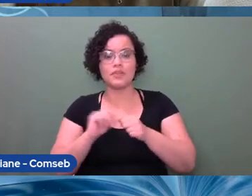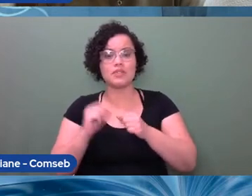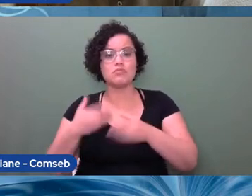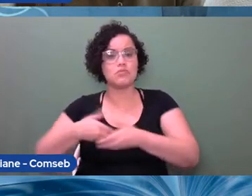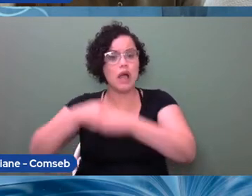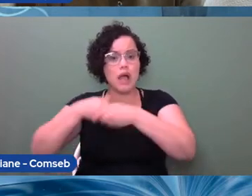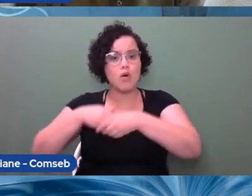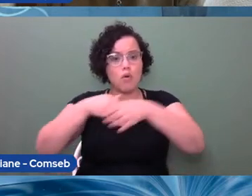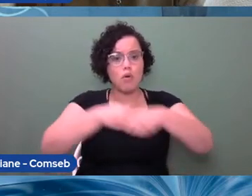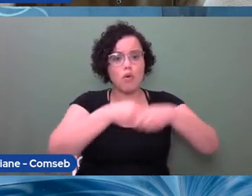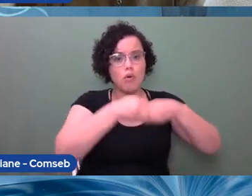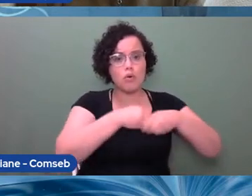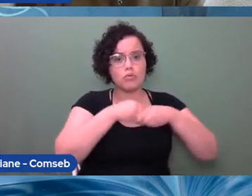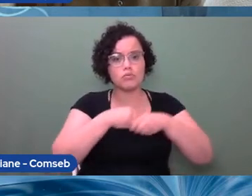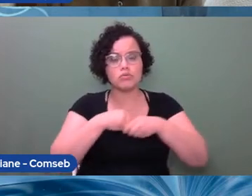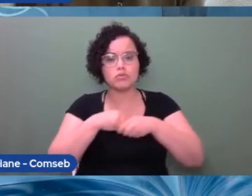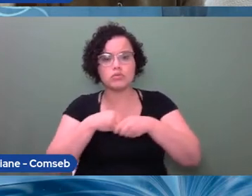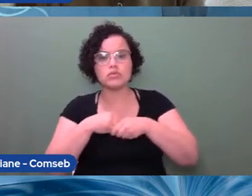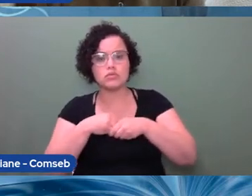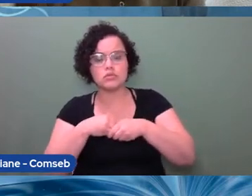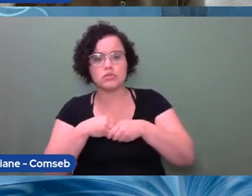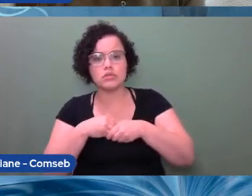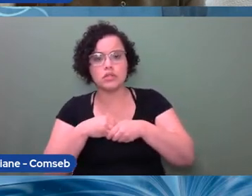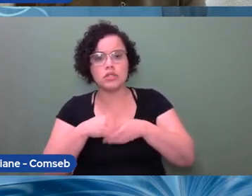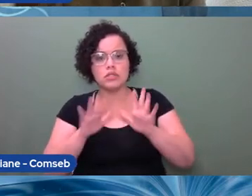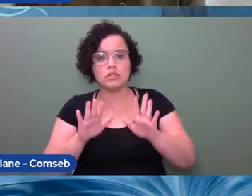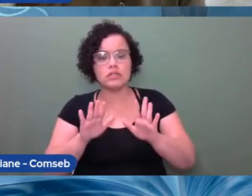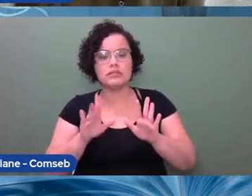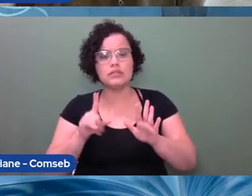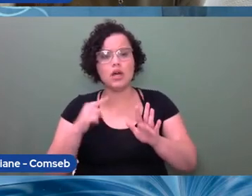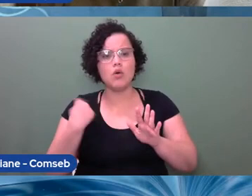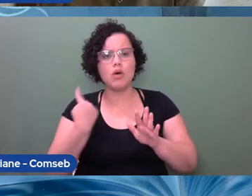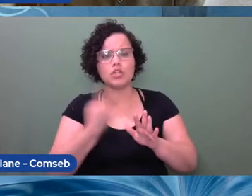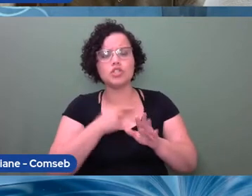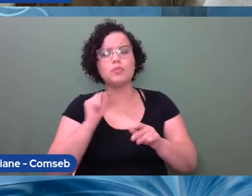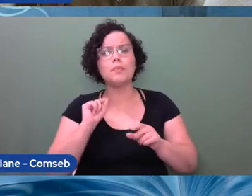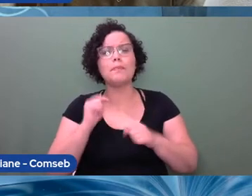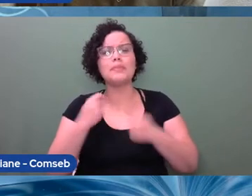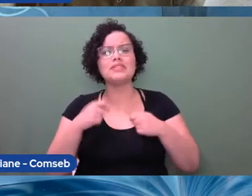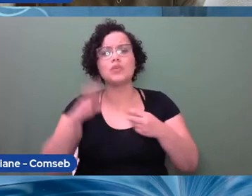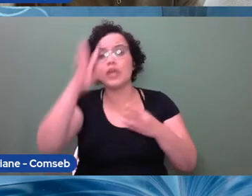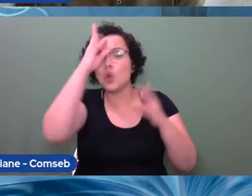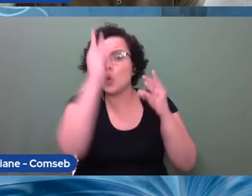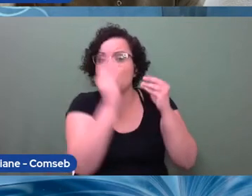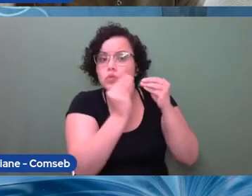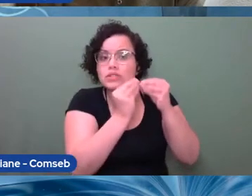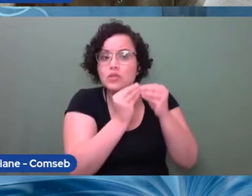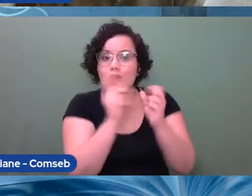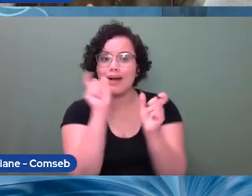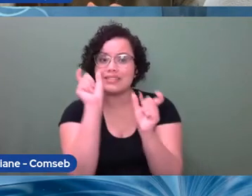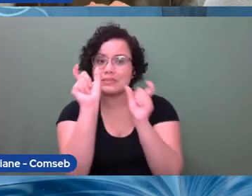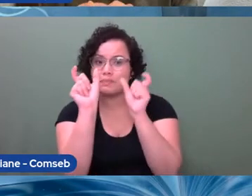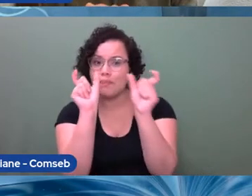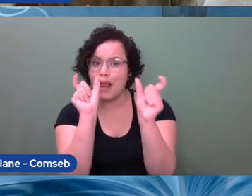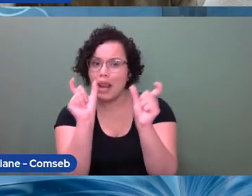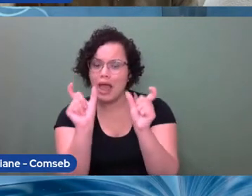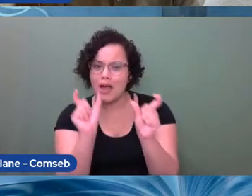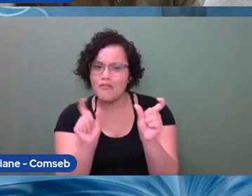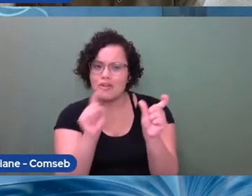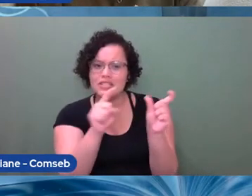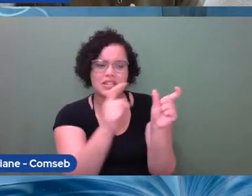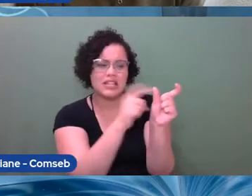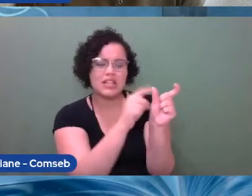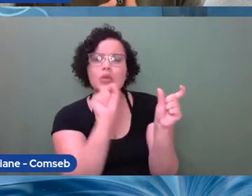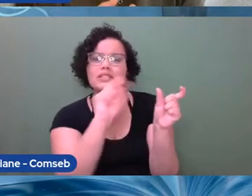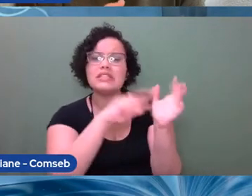de linguagem. Então, a gente tem que conceituar muito bem as palavras para que depois, num segundo